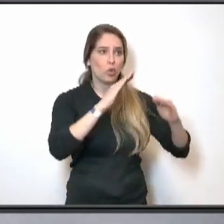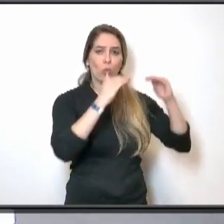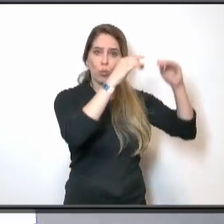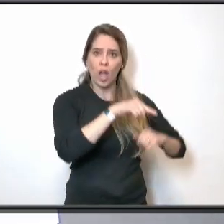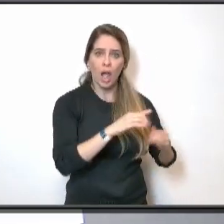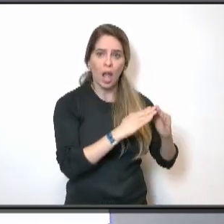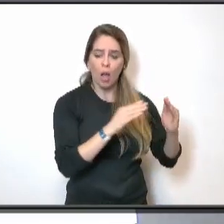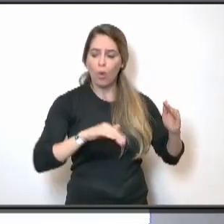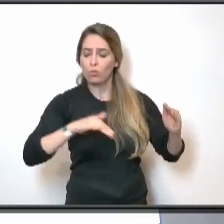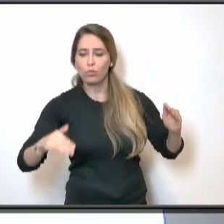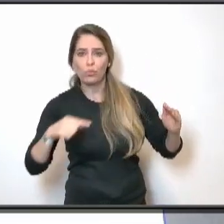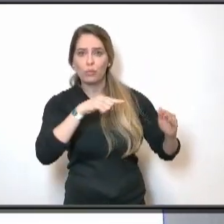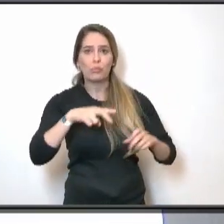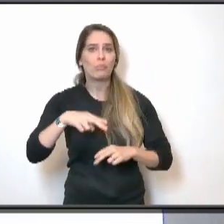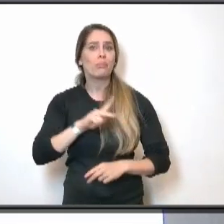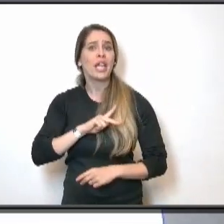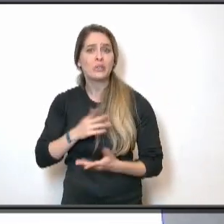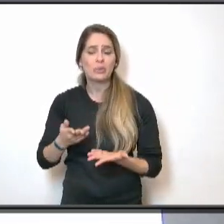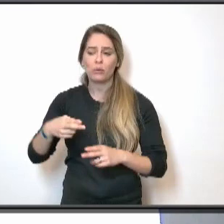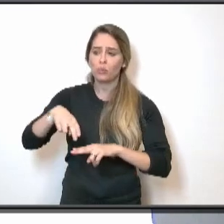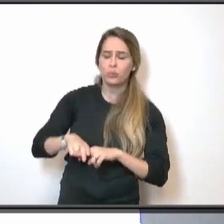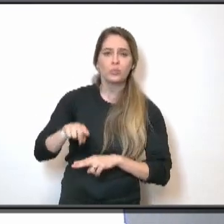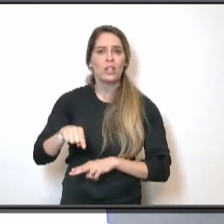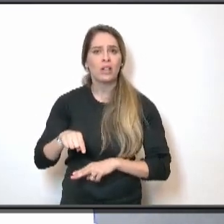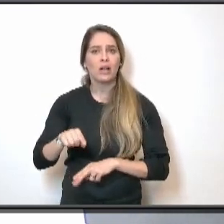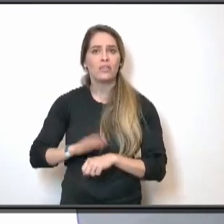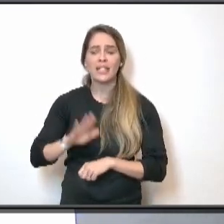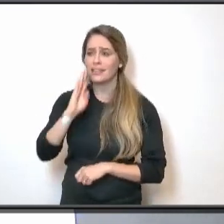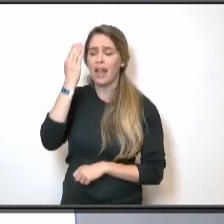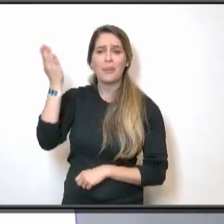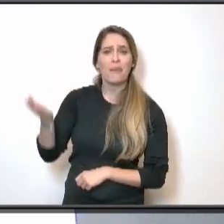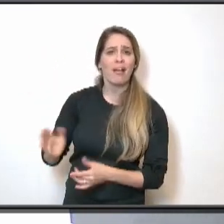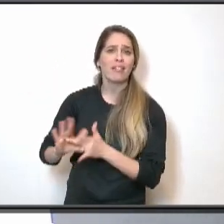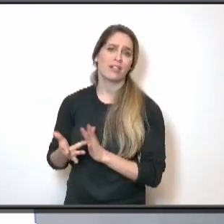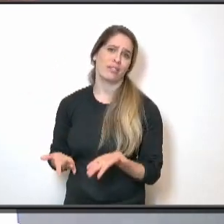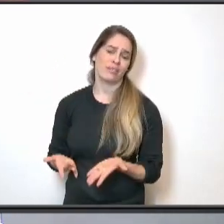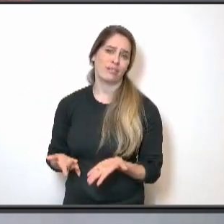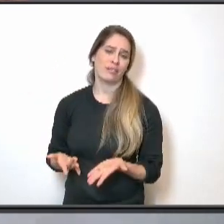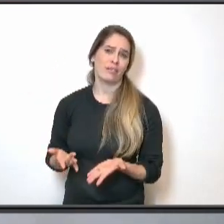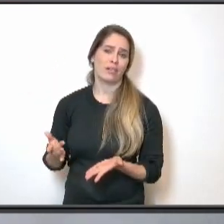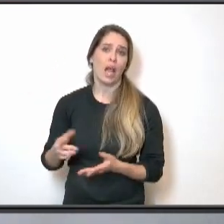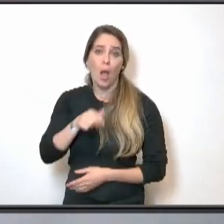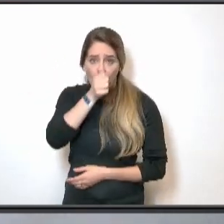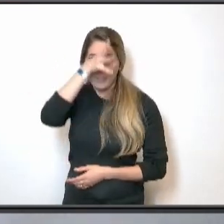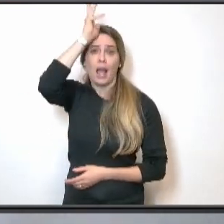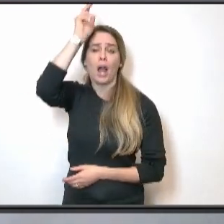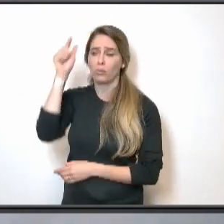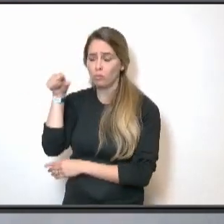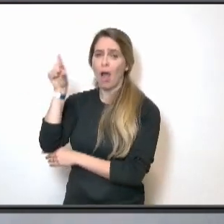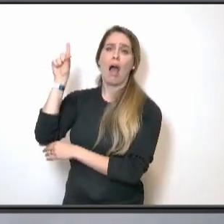o Senhor Jesus, quando ele traiu, como o Senhor Jesus disse, o galo cantou, e há